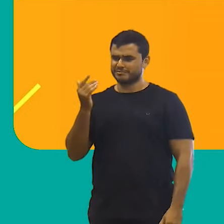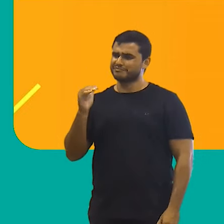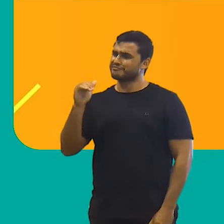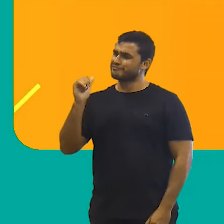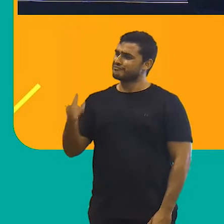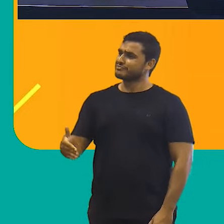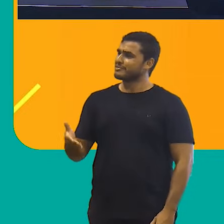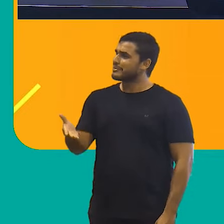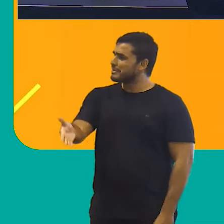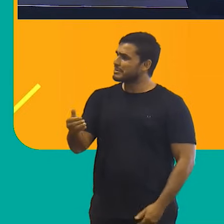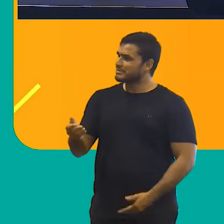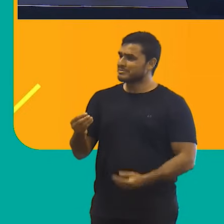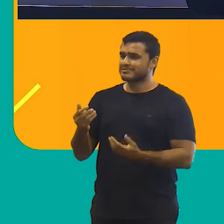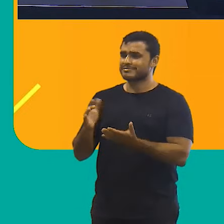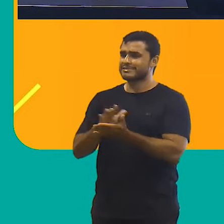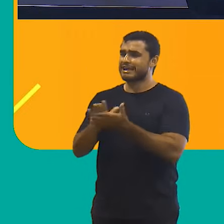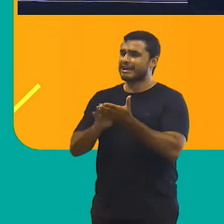entregam nada.